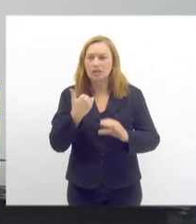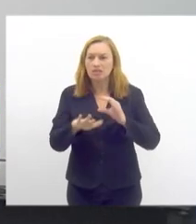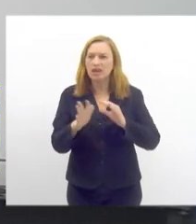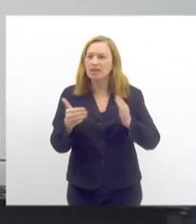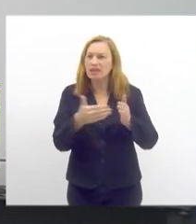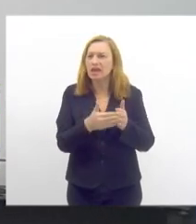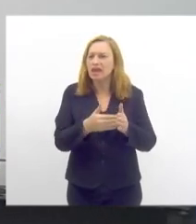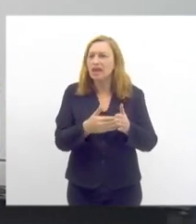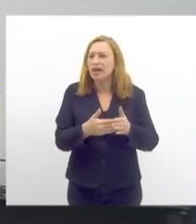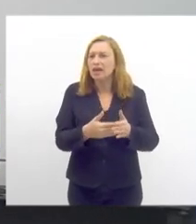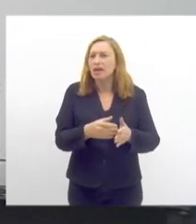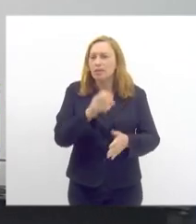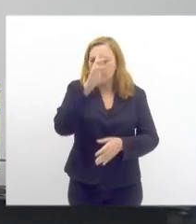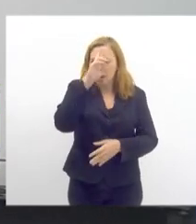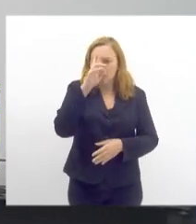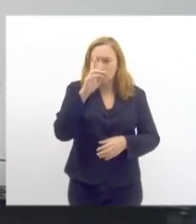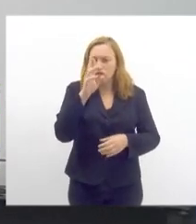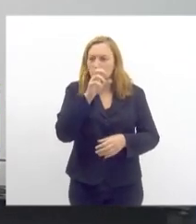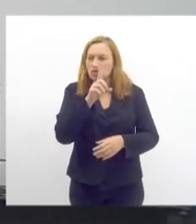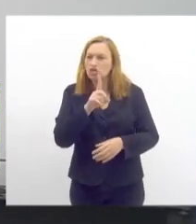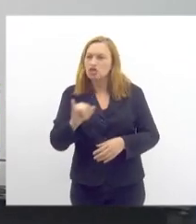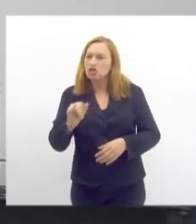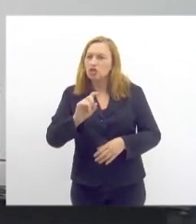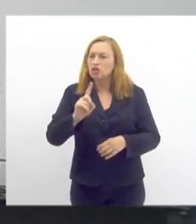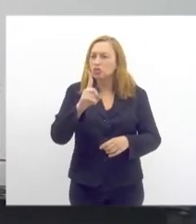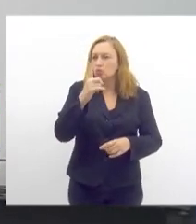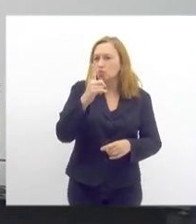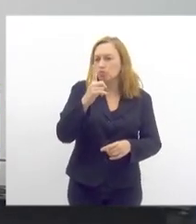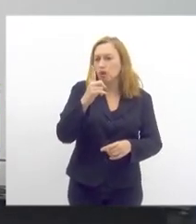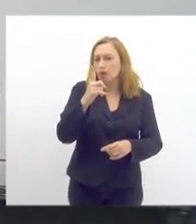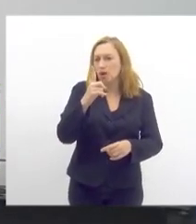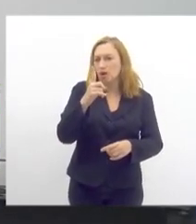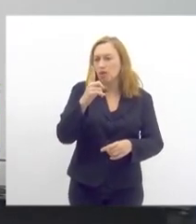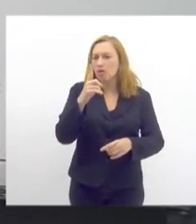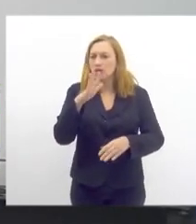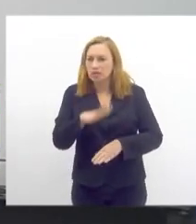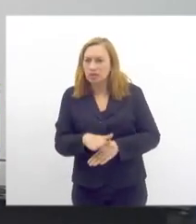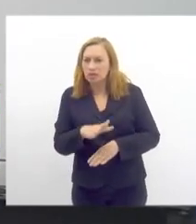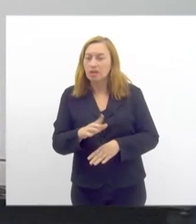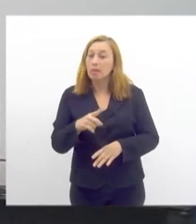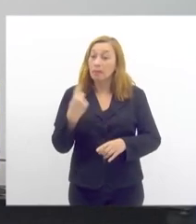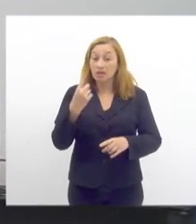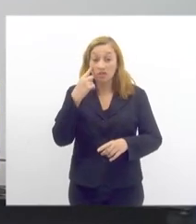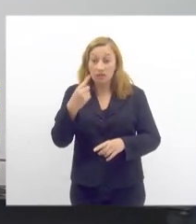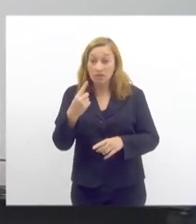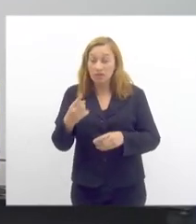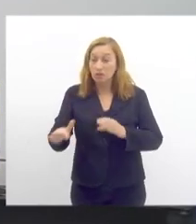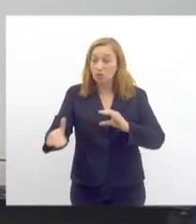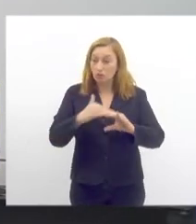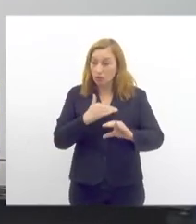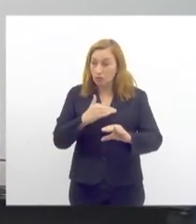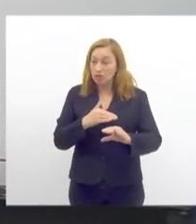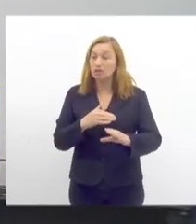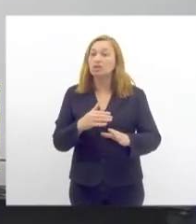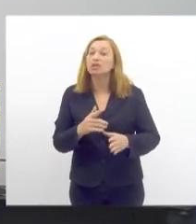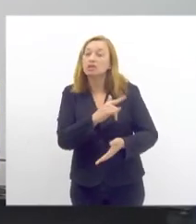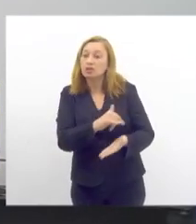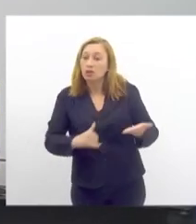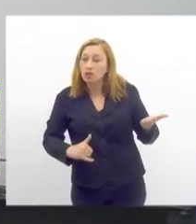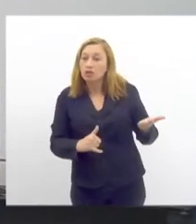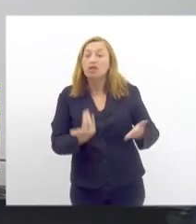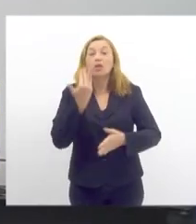12h, 1h, para poder publicar no dia seguinte. Mesmo assim, na segunda-feira ainda estaremos dentro do prazo do retorno da progressão, que foi